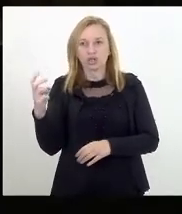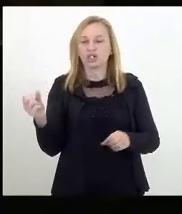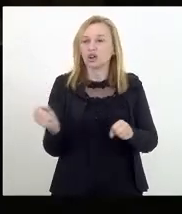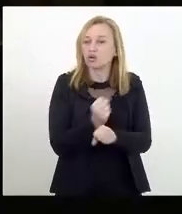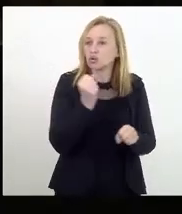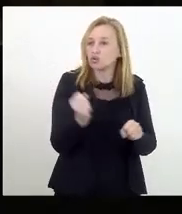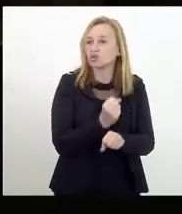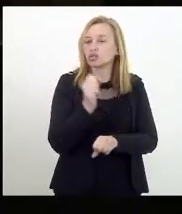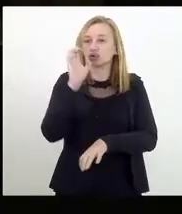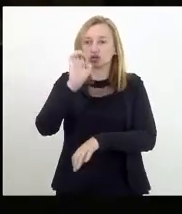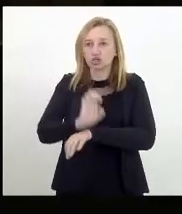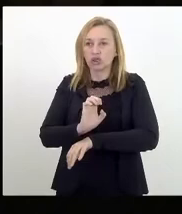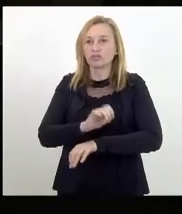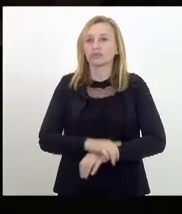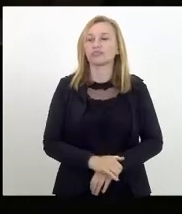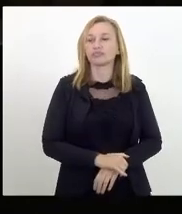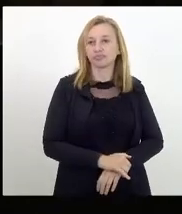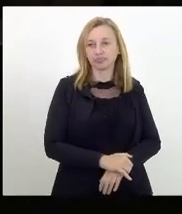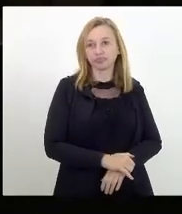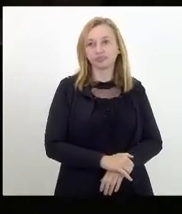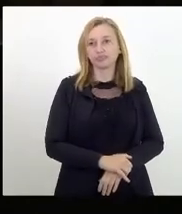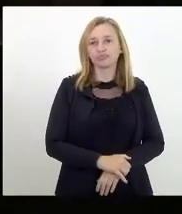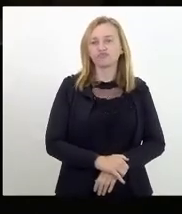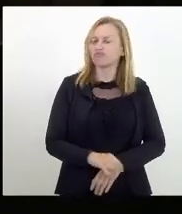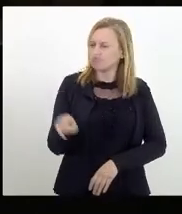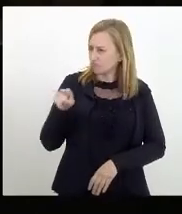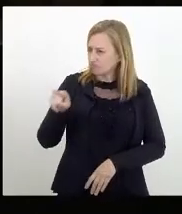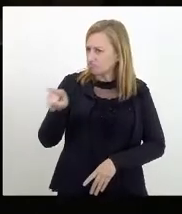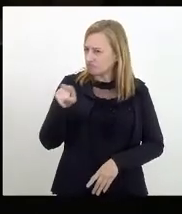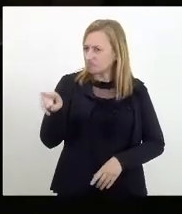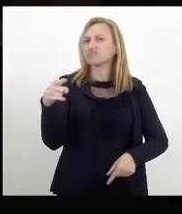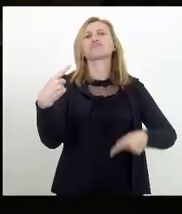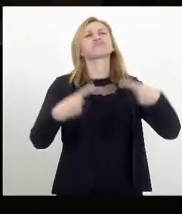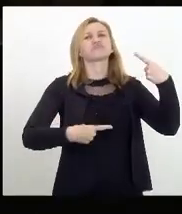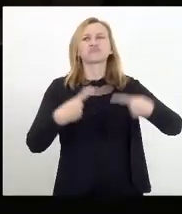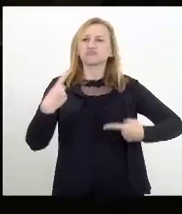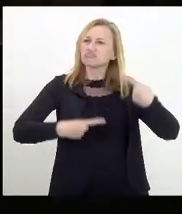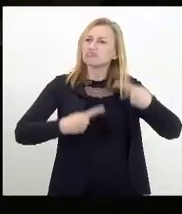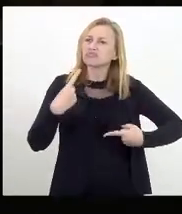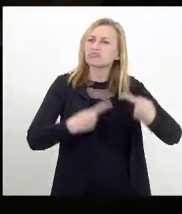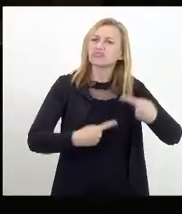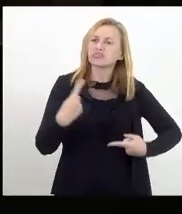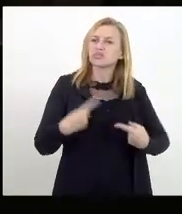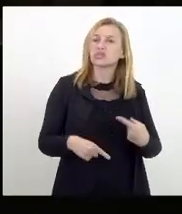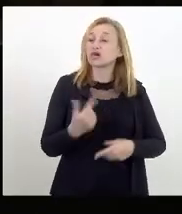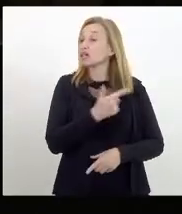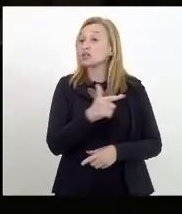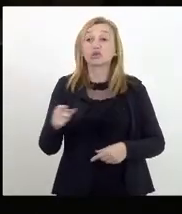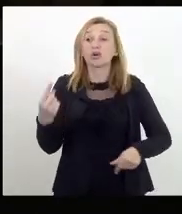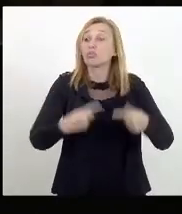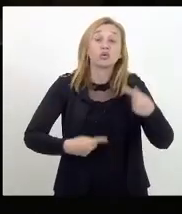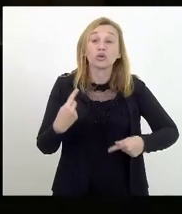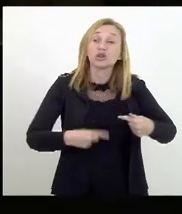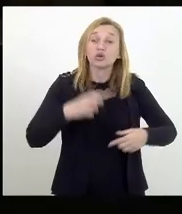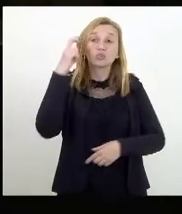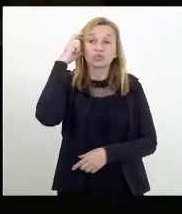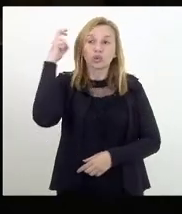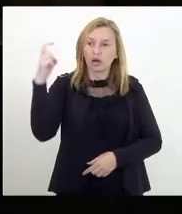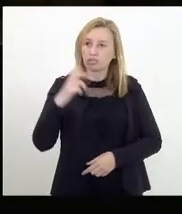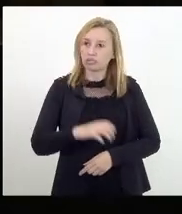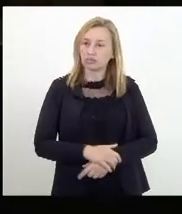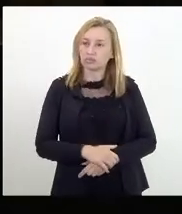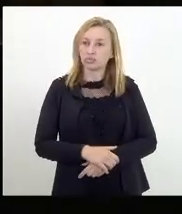do estado-nação Oi e a essa política de não ter política cultural